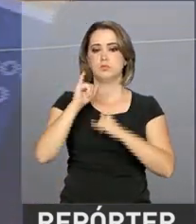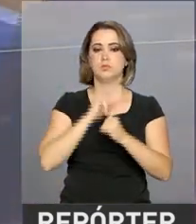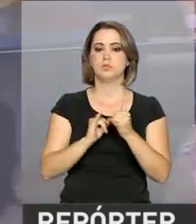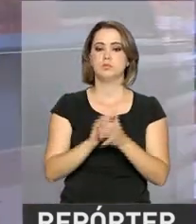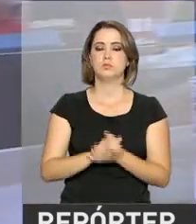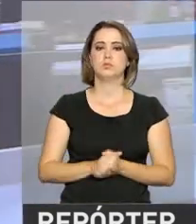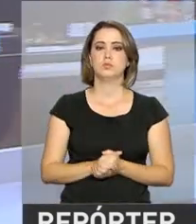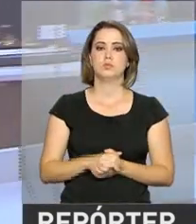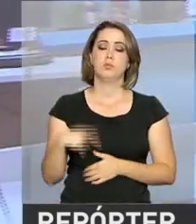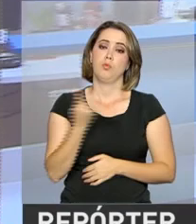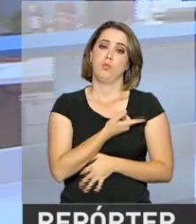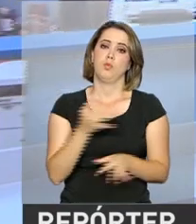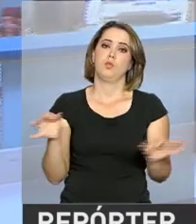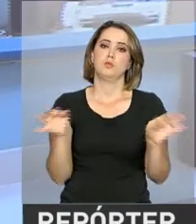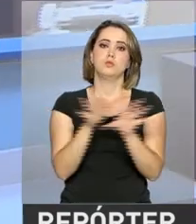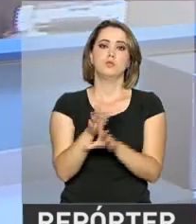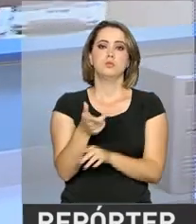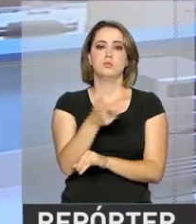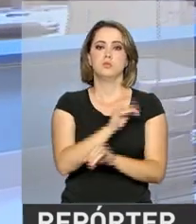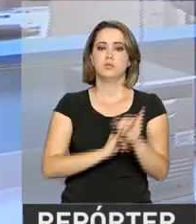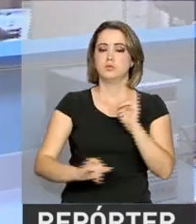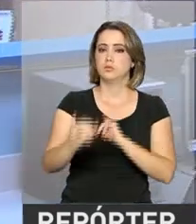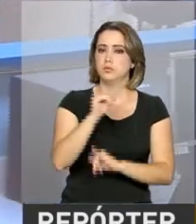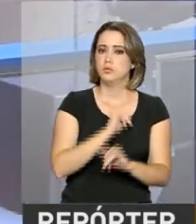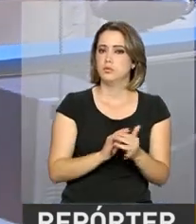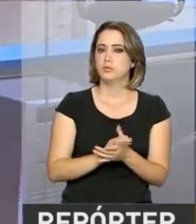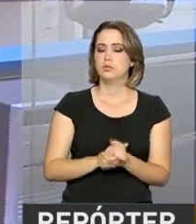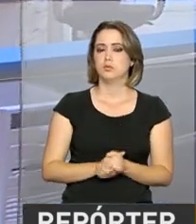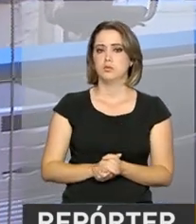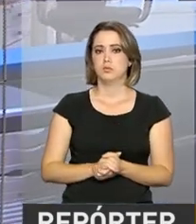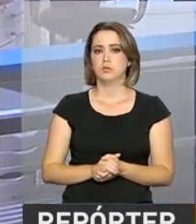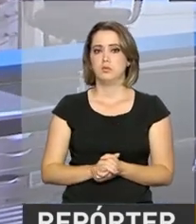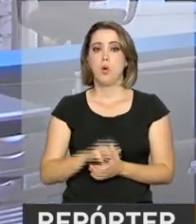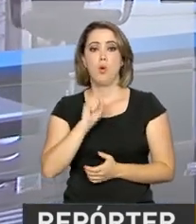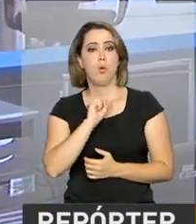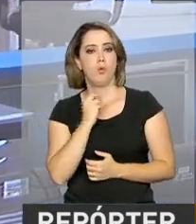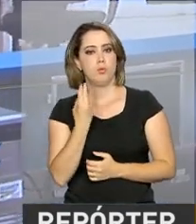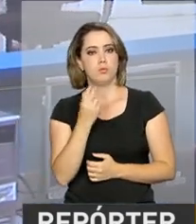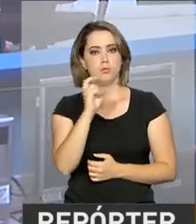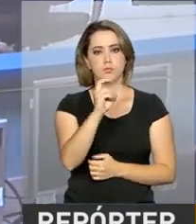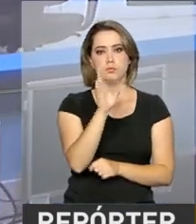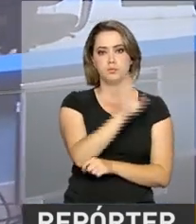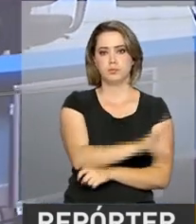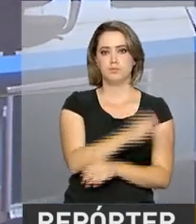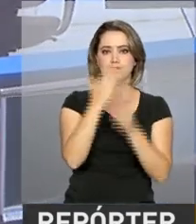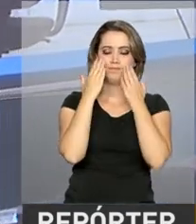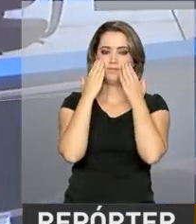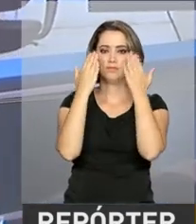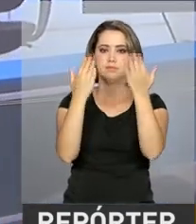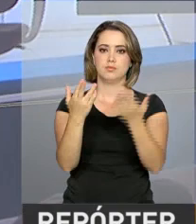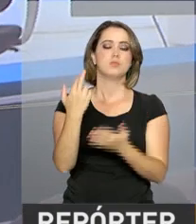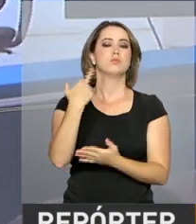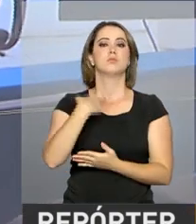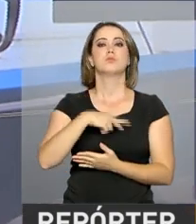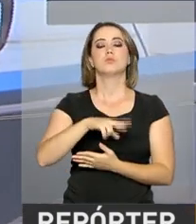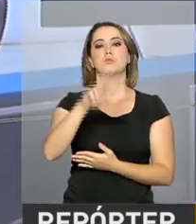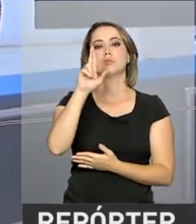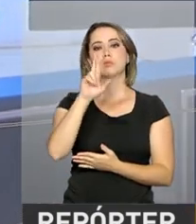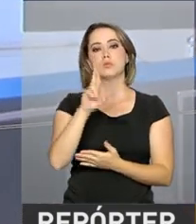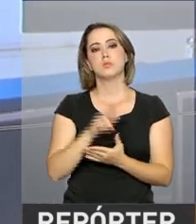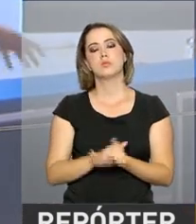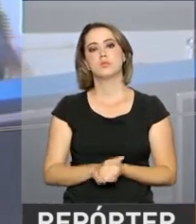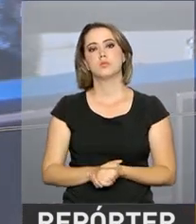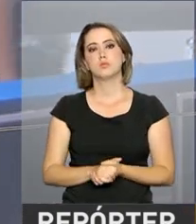informações. Nós ficamos por aqui, podemos voltar a qualquer momento com outras informações ou às 5 da tarde, na próxima edição